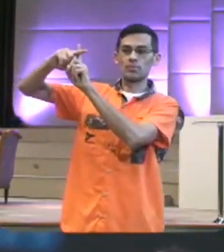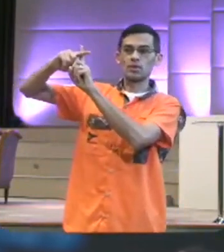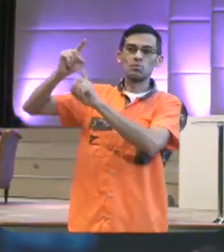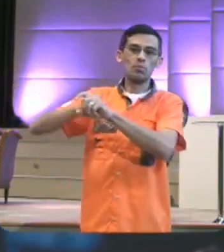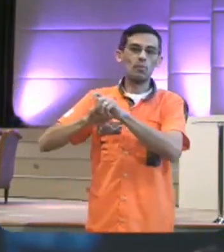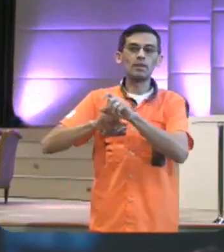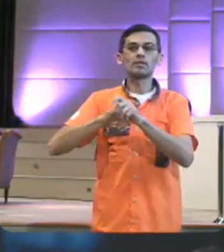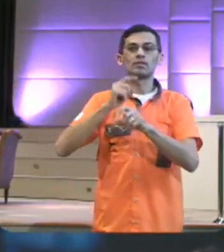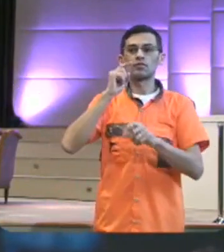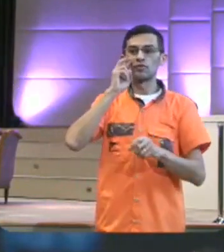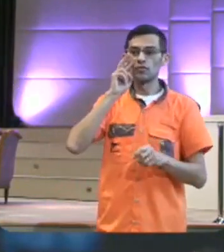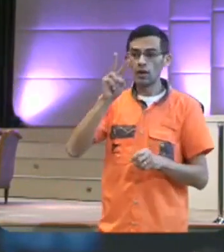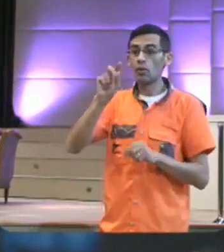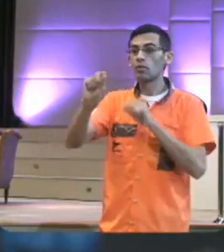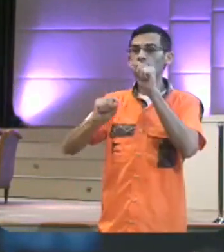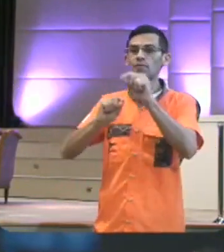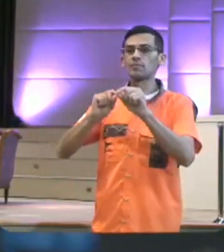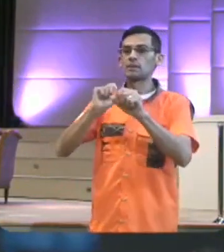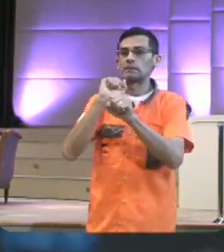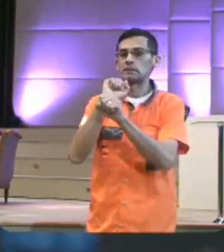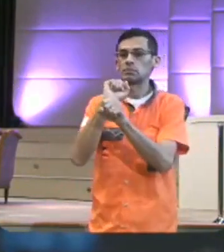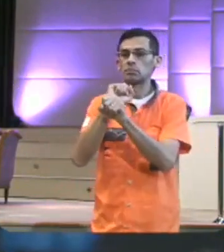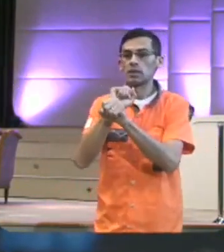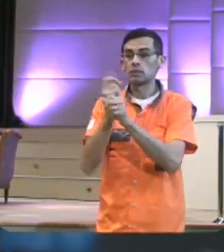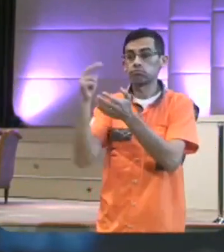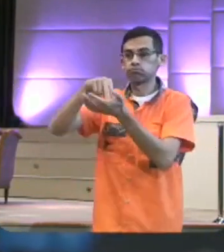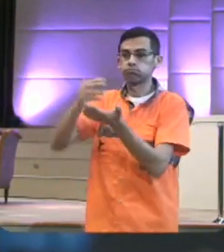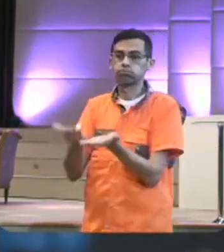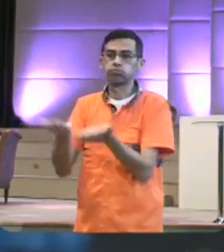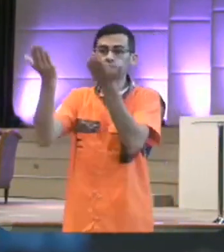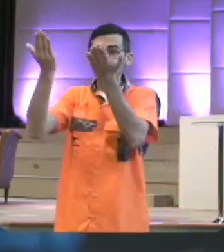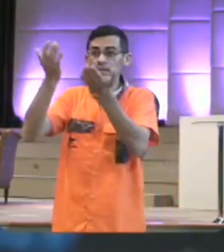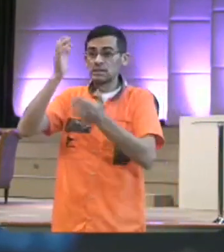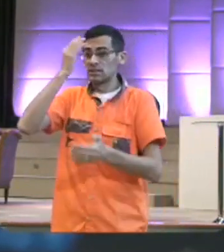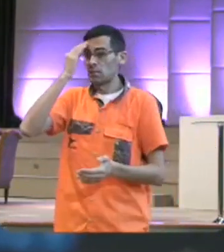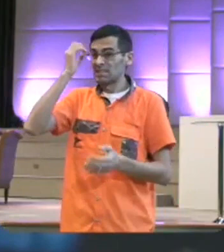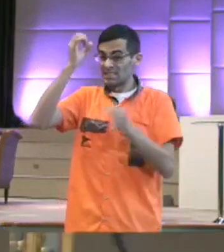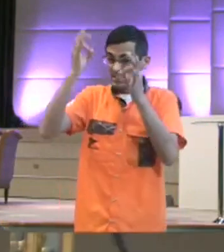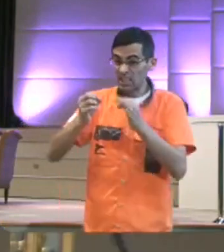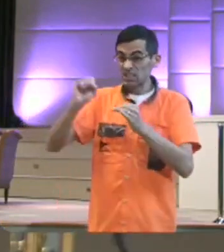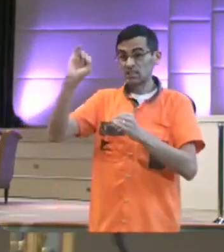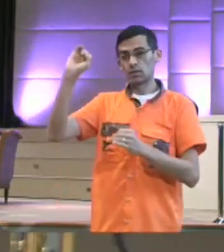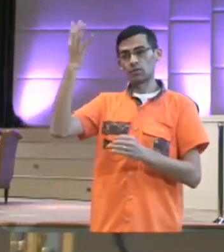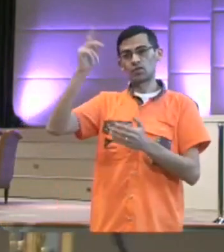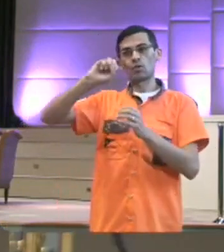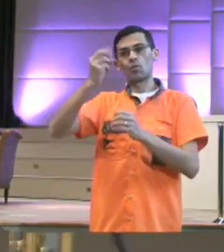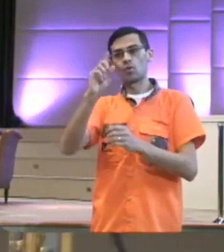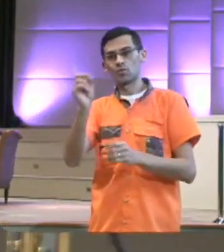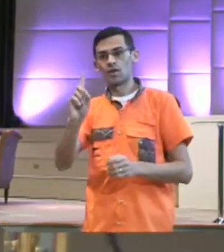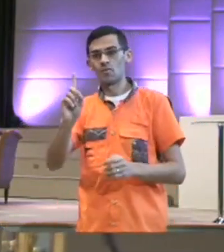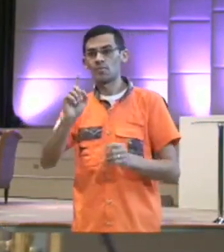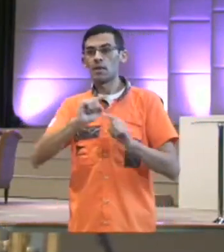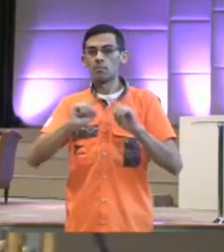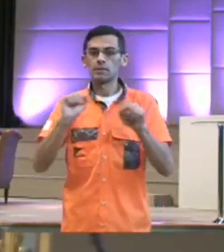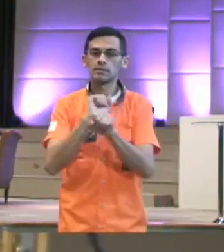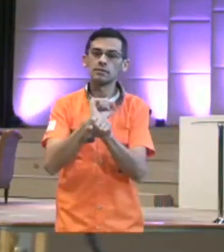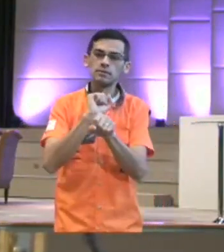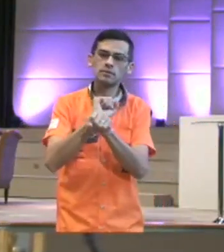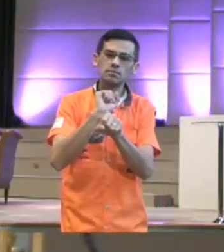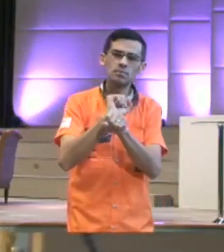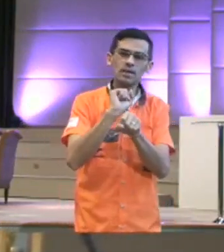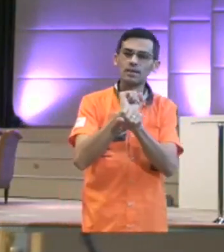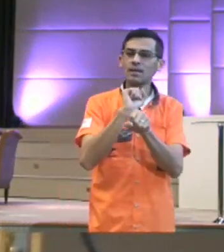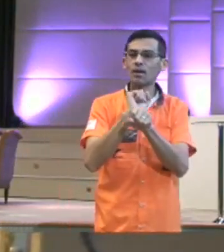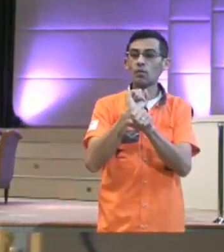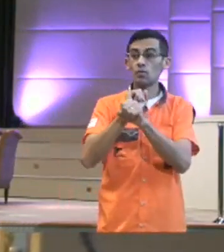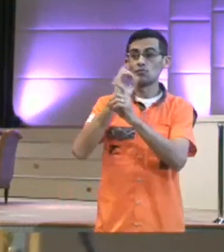quando estivessem esperando a ressurreição sem saber se ela viria, quando tivessem que aguardar